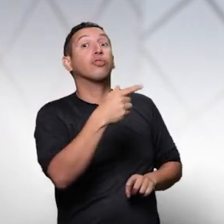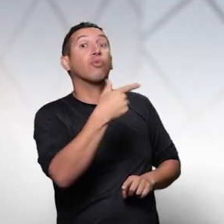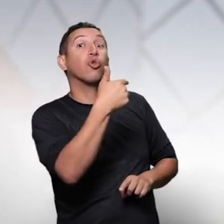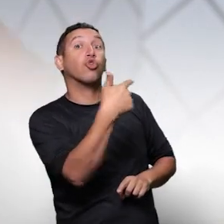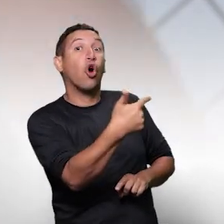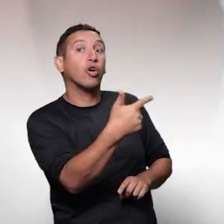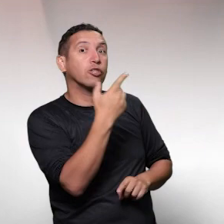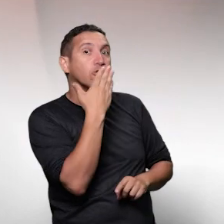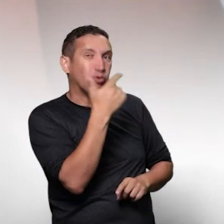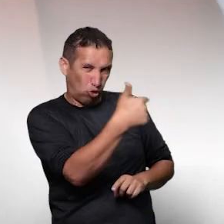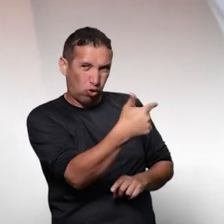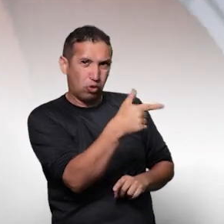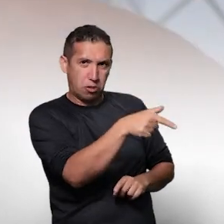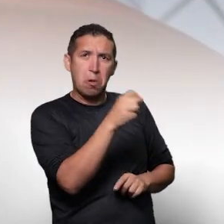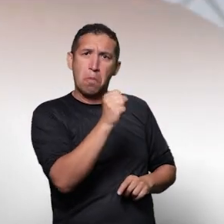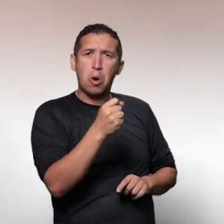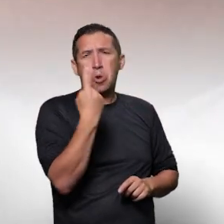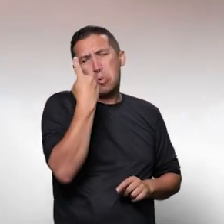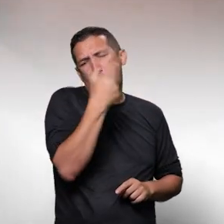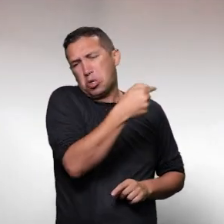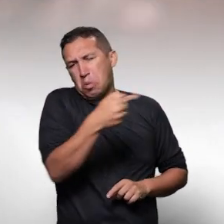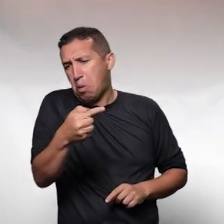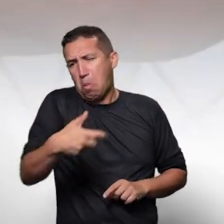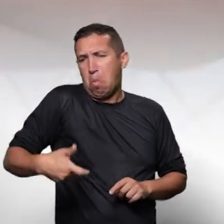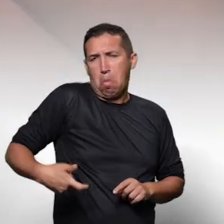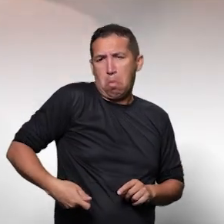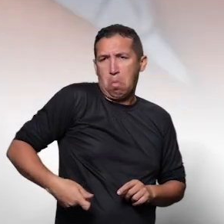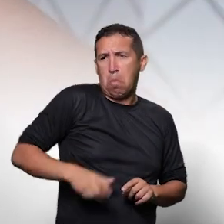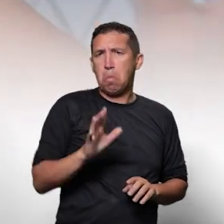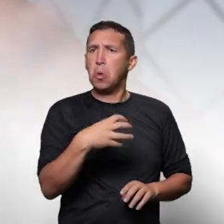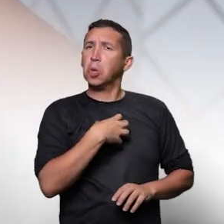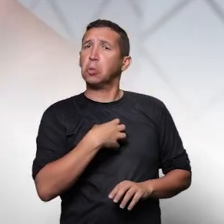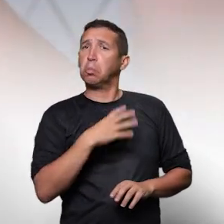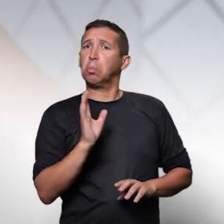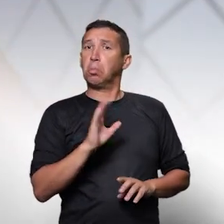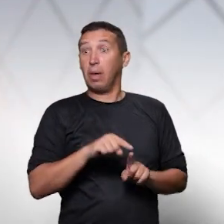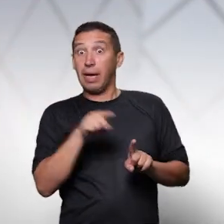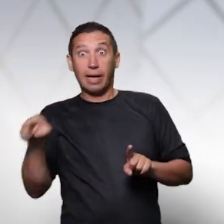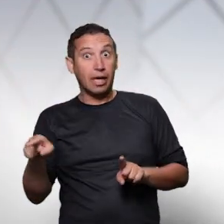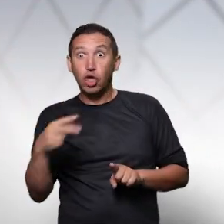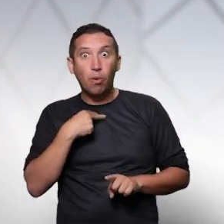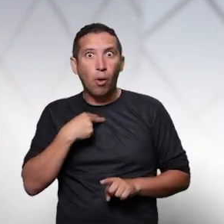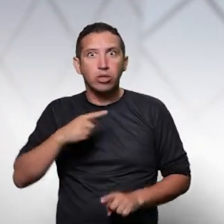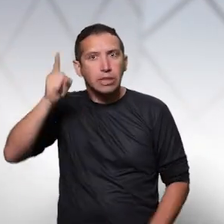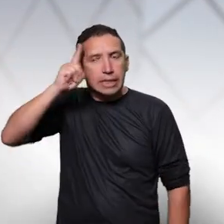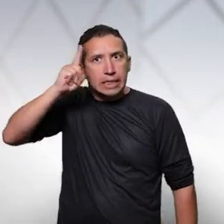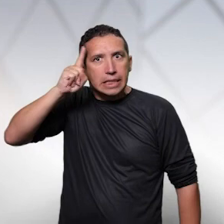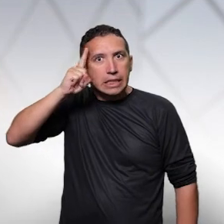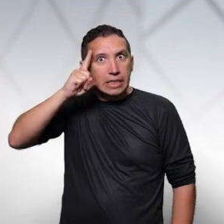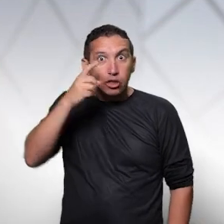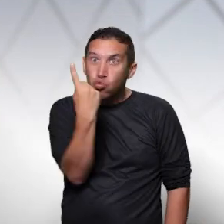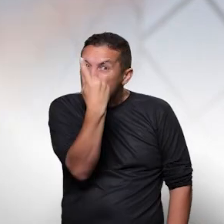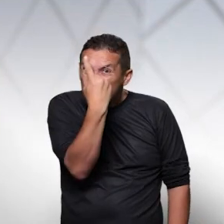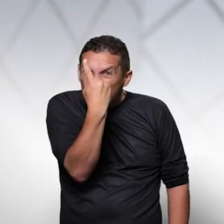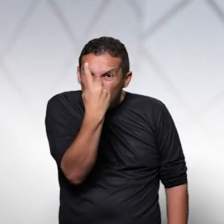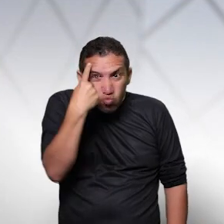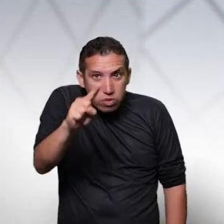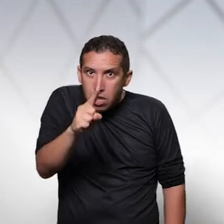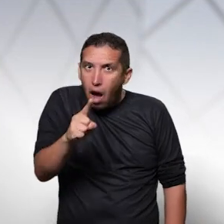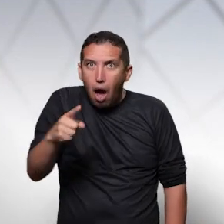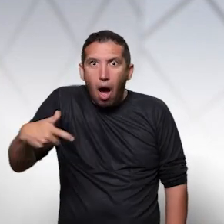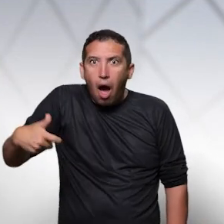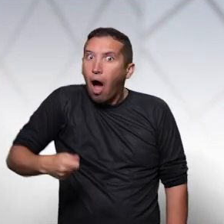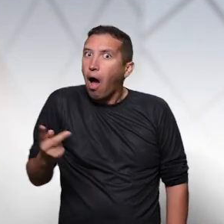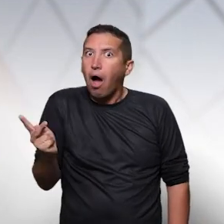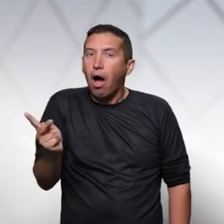você pode ficar uma semana sem tomar o medicamento você não vai sentir tanto ele não pode se ele passar um dia sem tomar